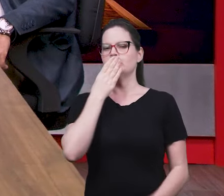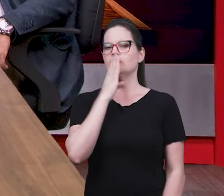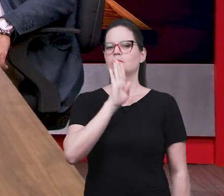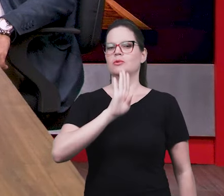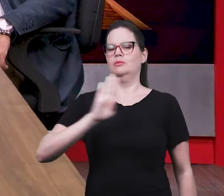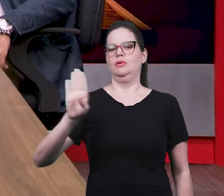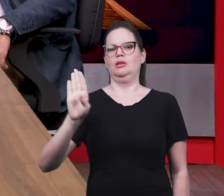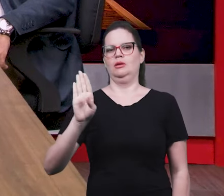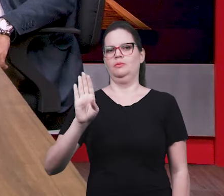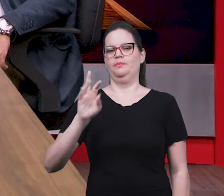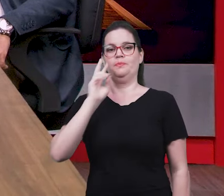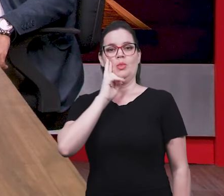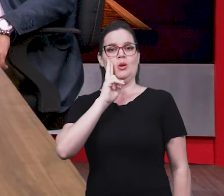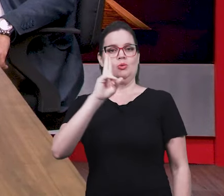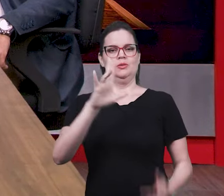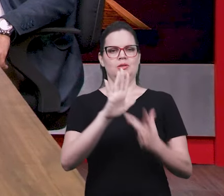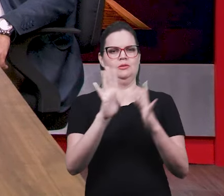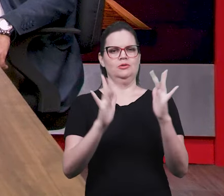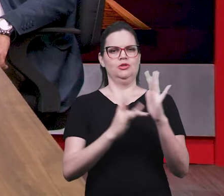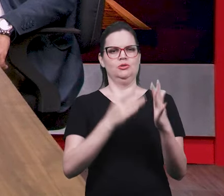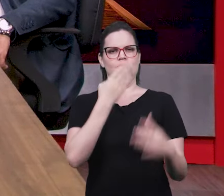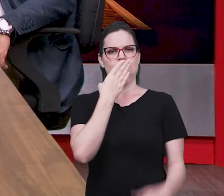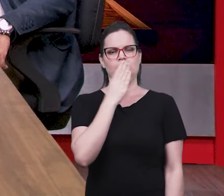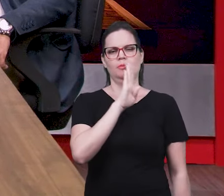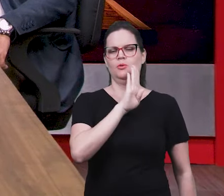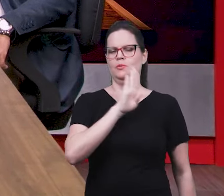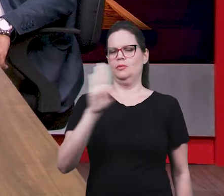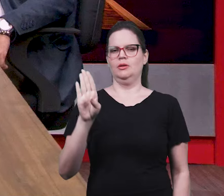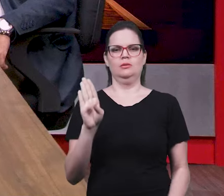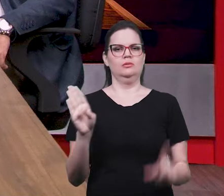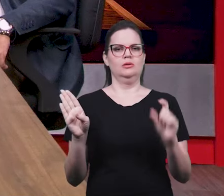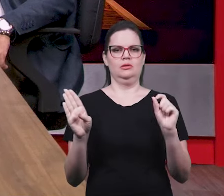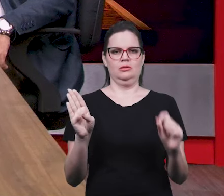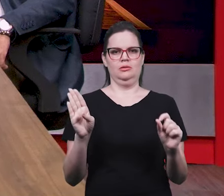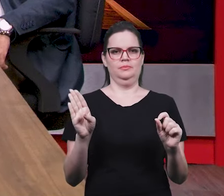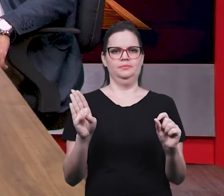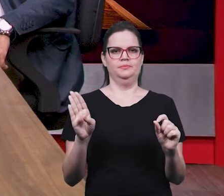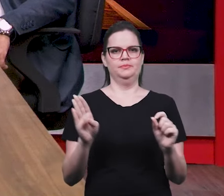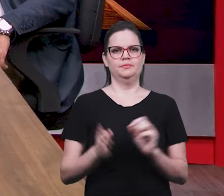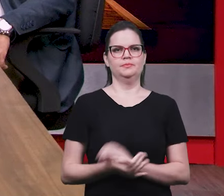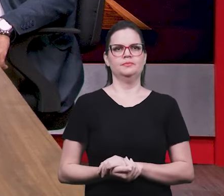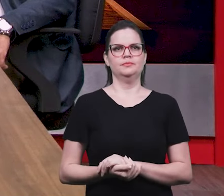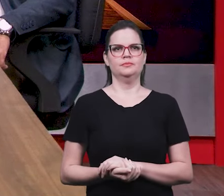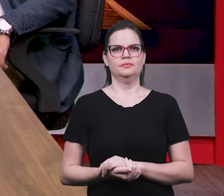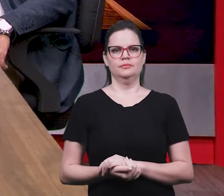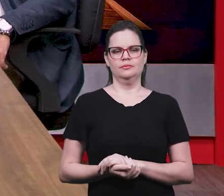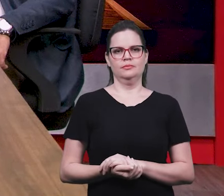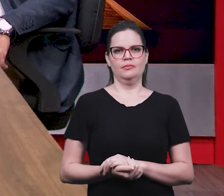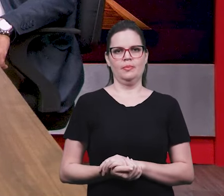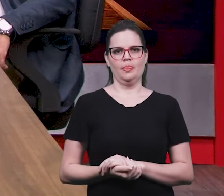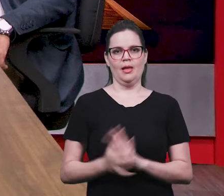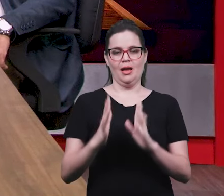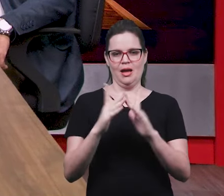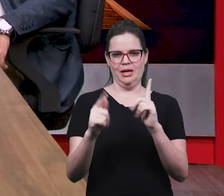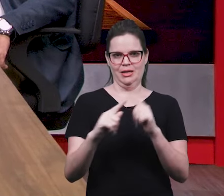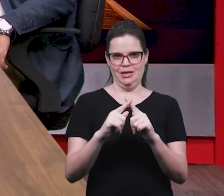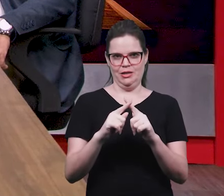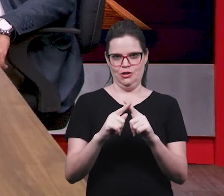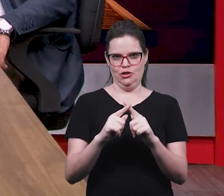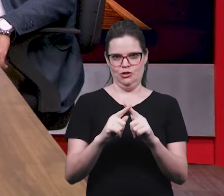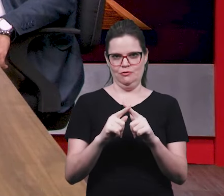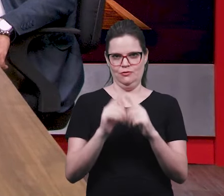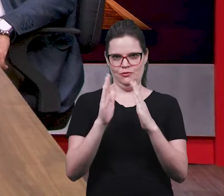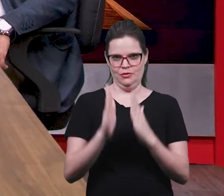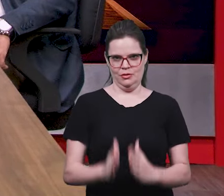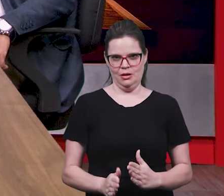através da expressão que ele usou. Ele assegurou que a base da igreja